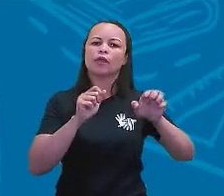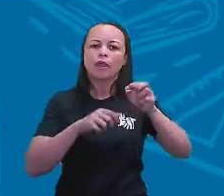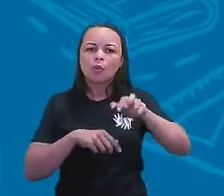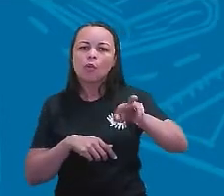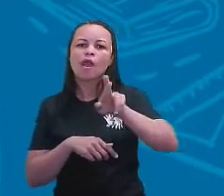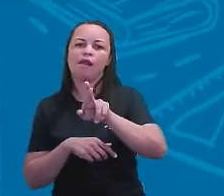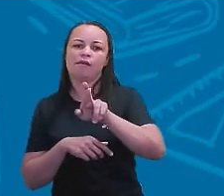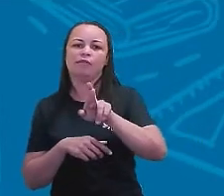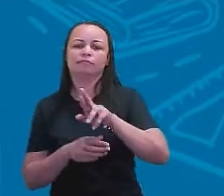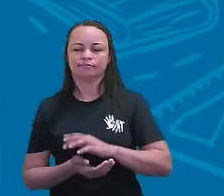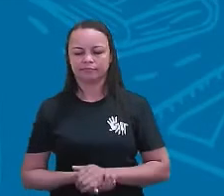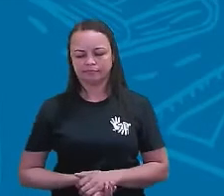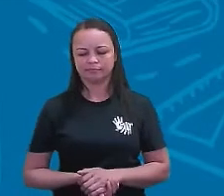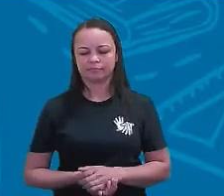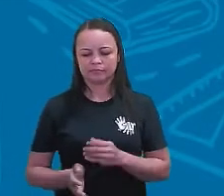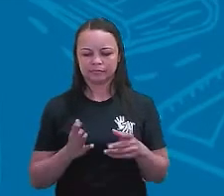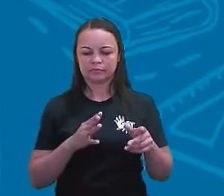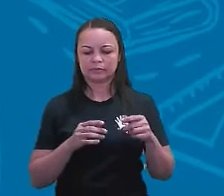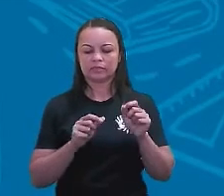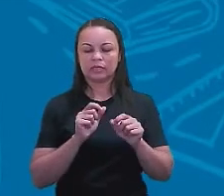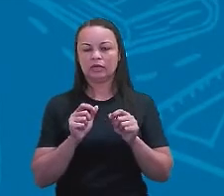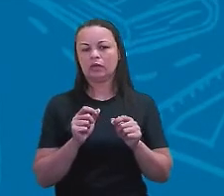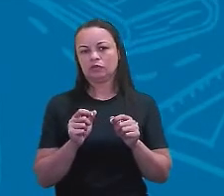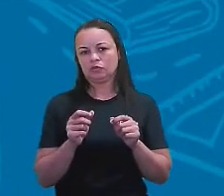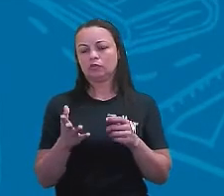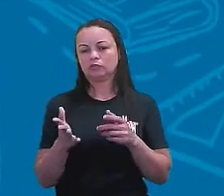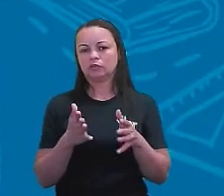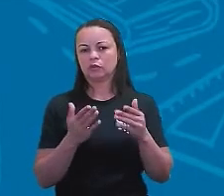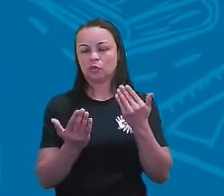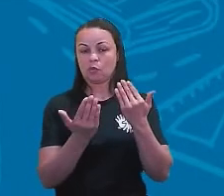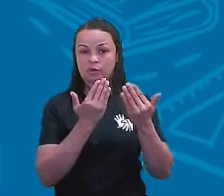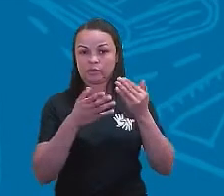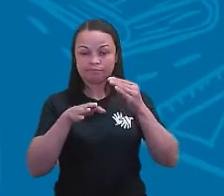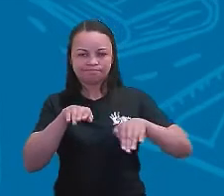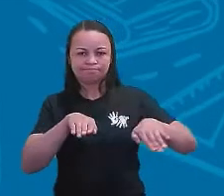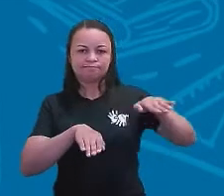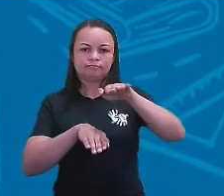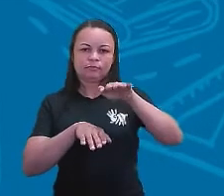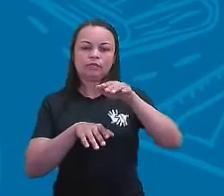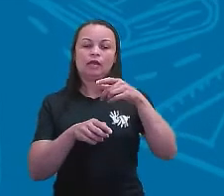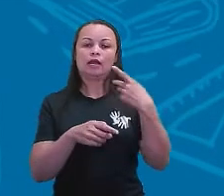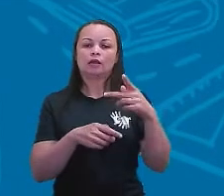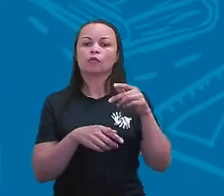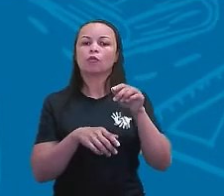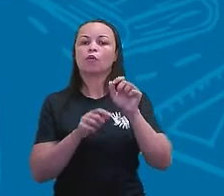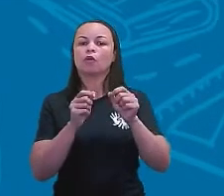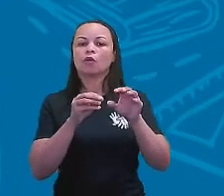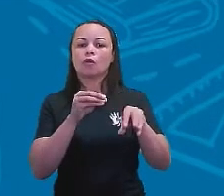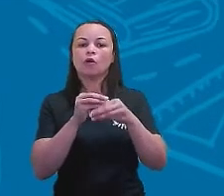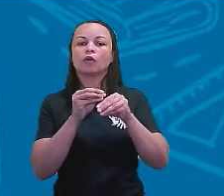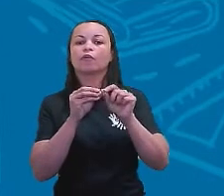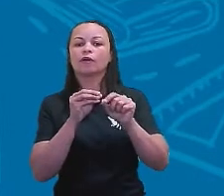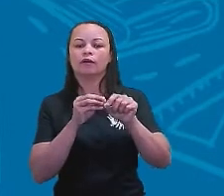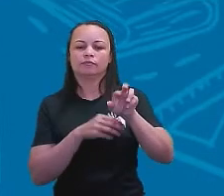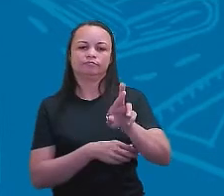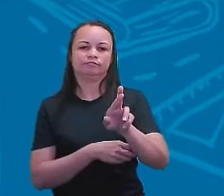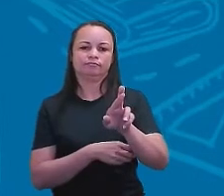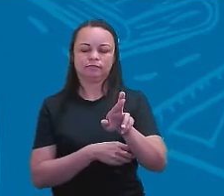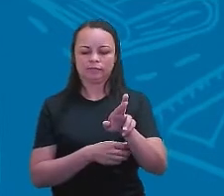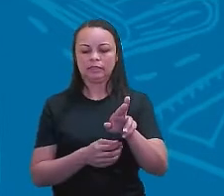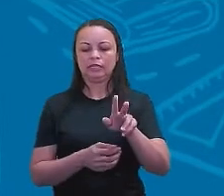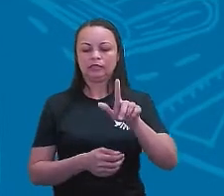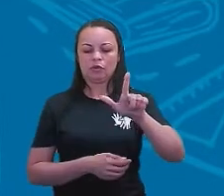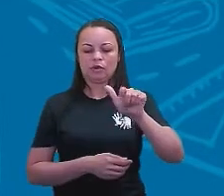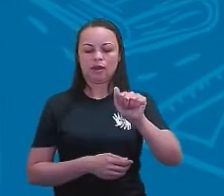E. A gente, quando colocar no comparativo de superioridade, a gente acrescenta aí o quê? O R. Então,